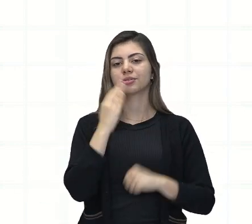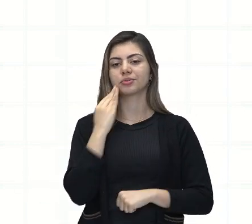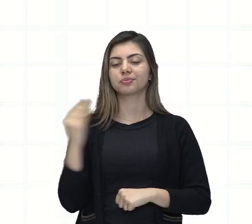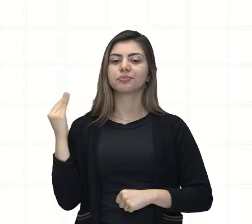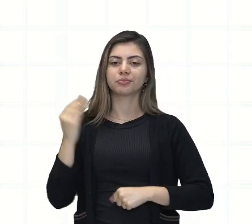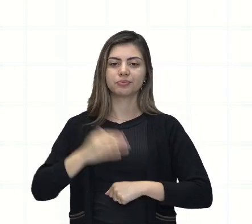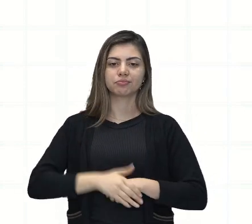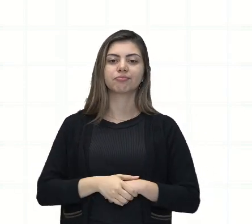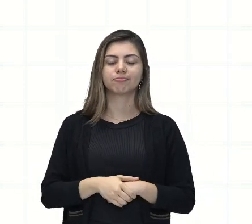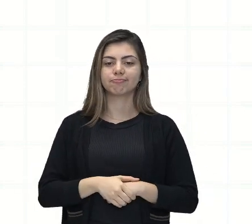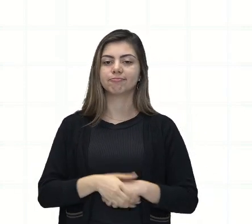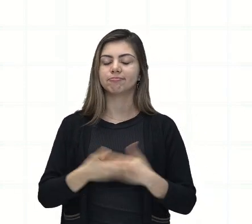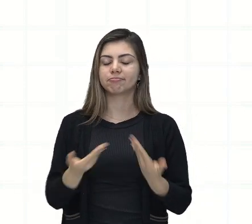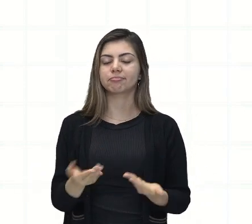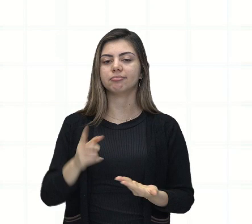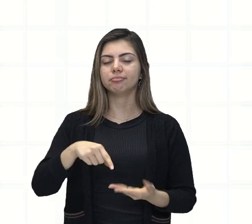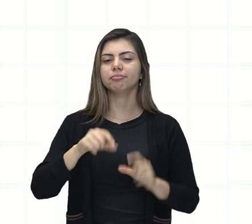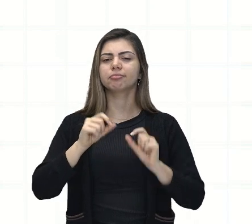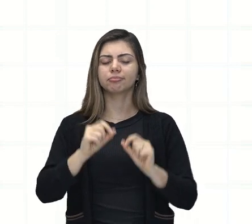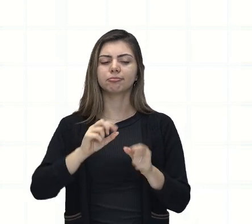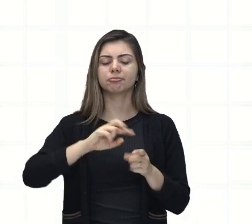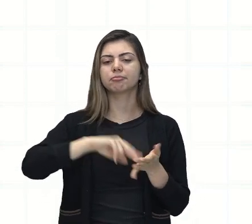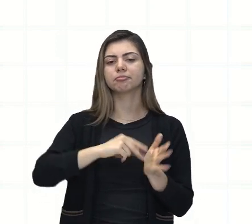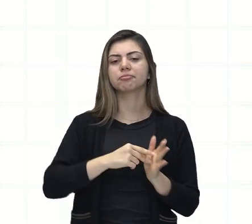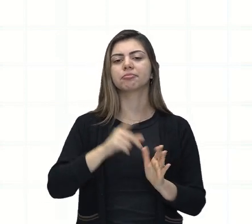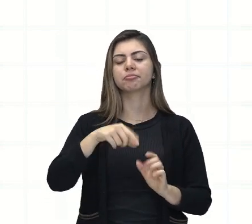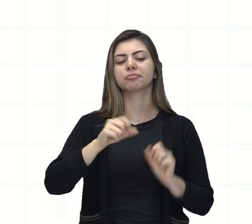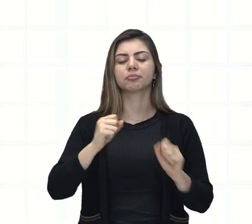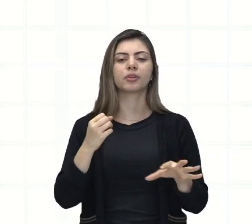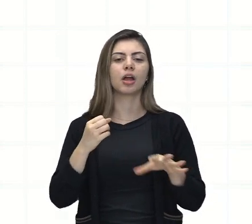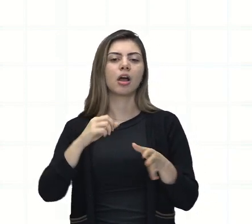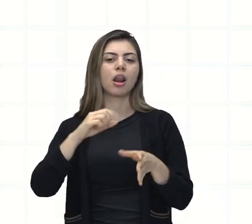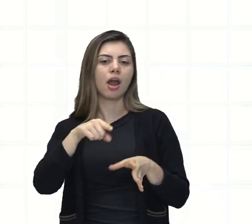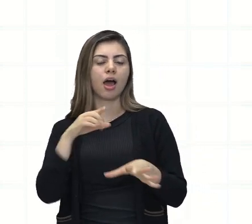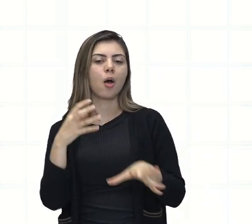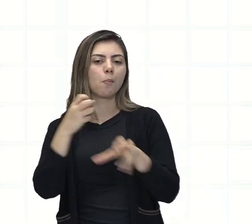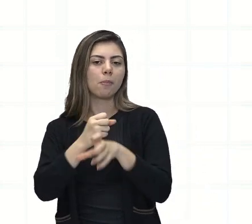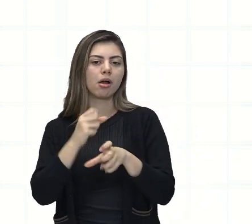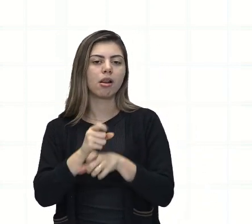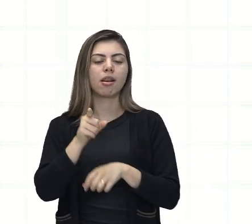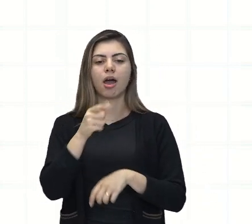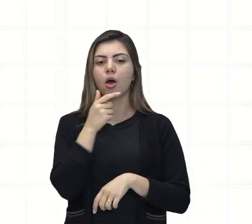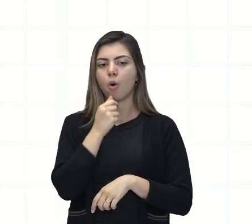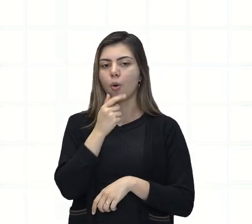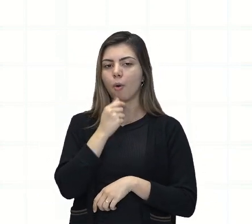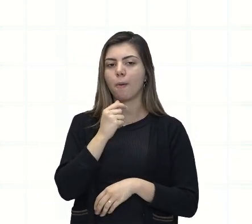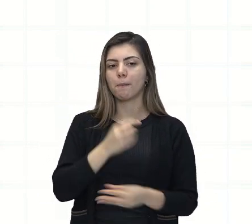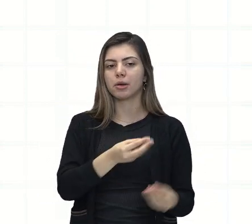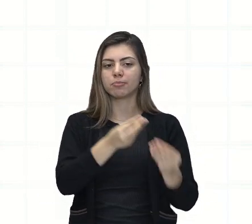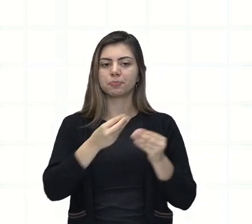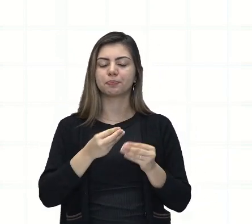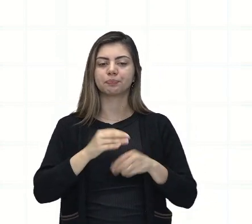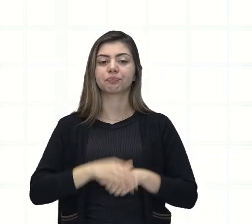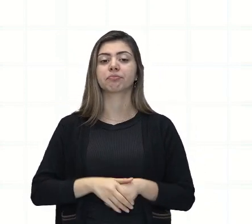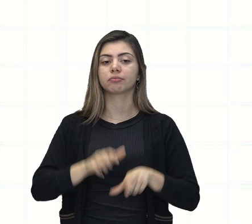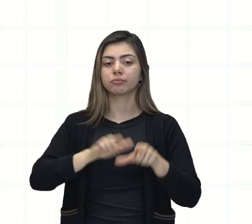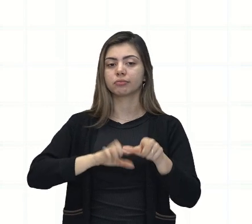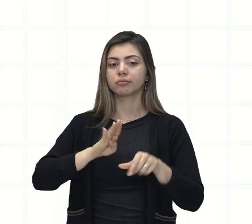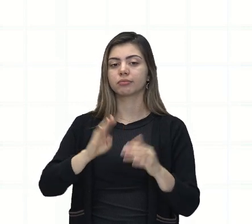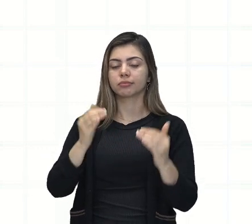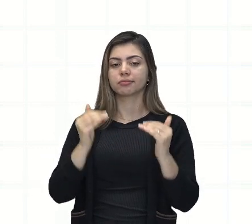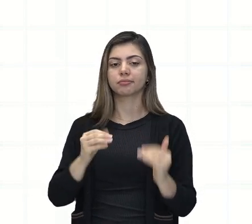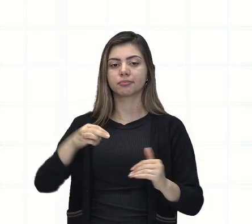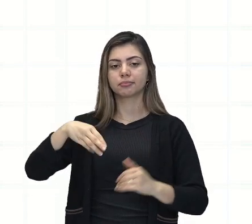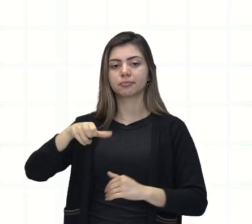o chocolate, ou seja, a quantidade, né, de chocolate que o Paulo ganhou. Na letra B,